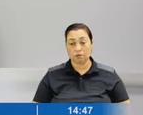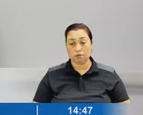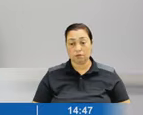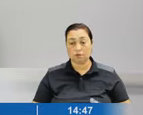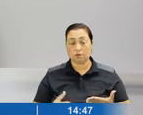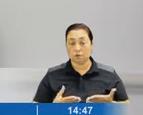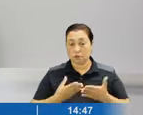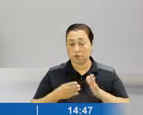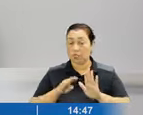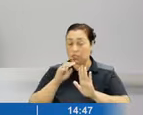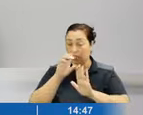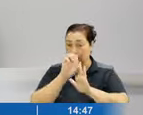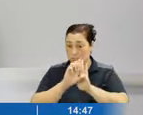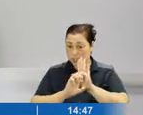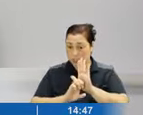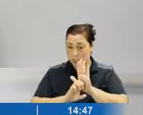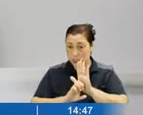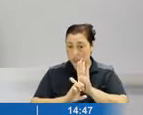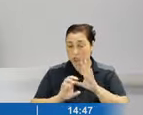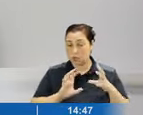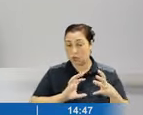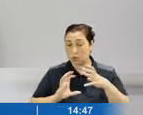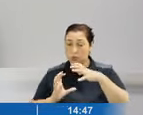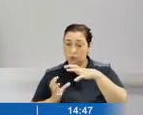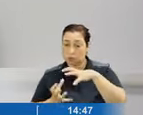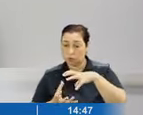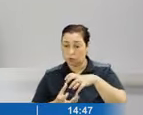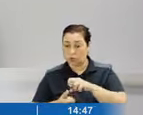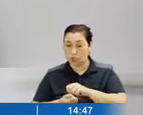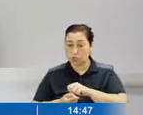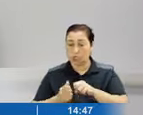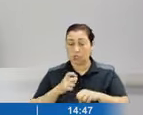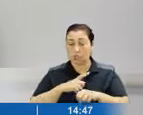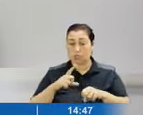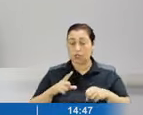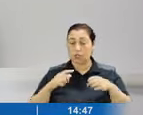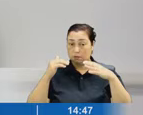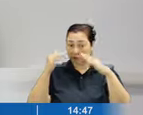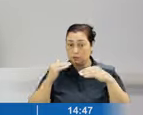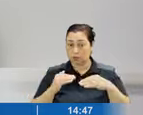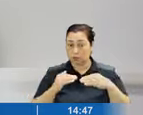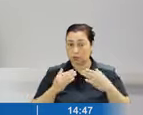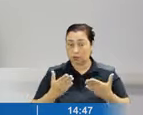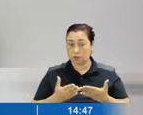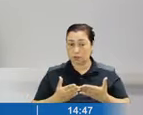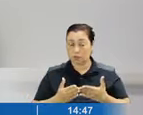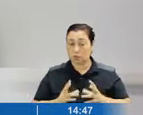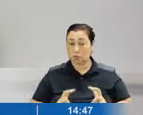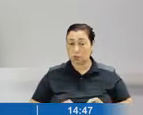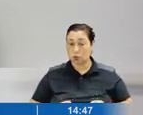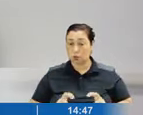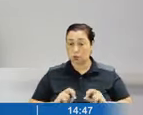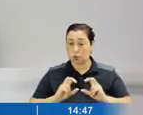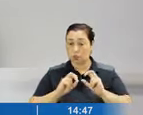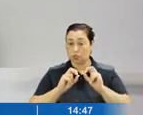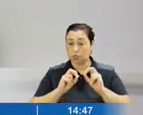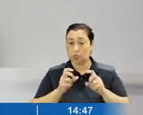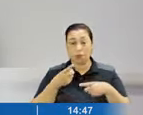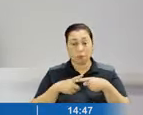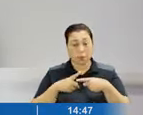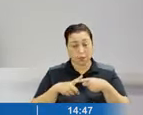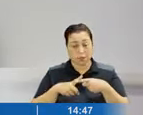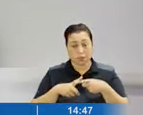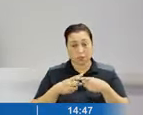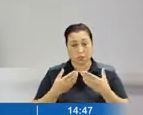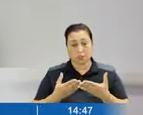Nas estatísticas mundiais, né, nós temos aí uma queda na incidência do câncer. Né? Por